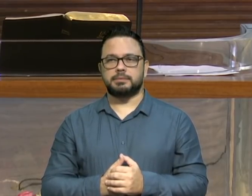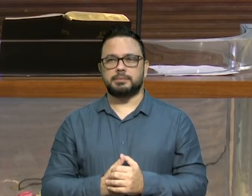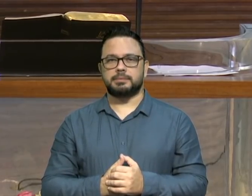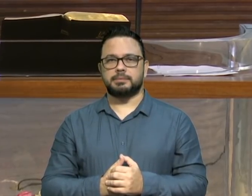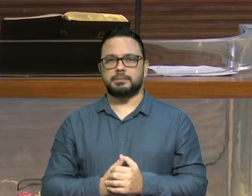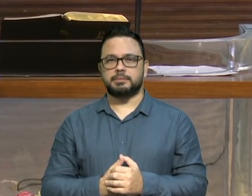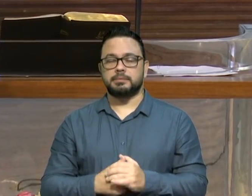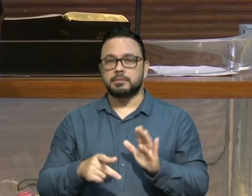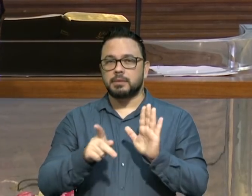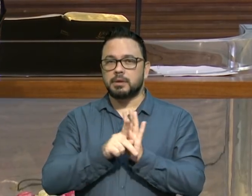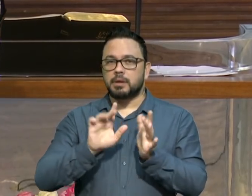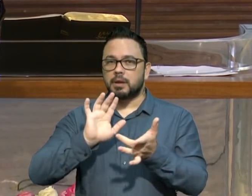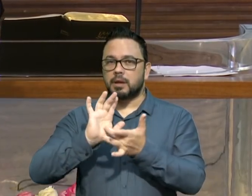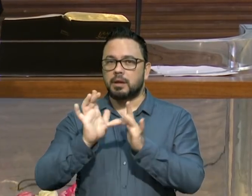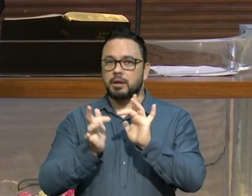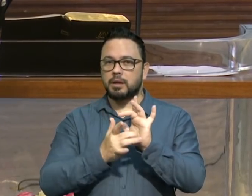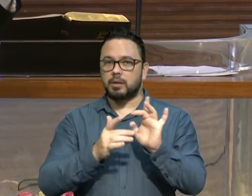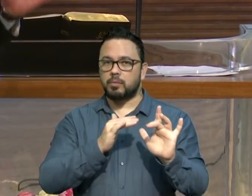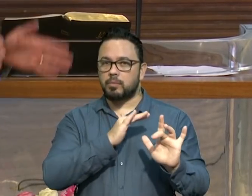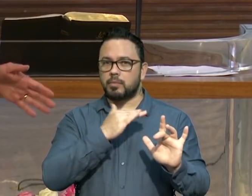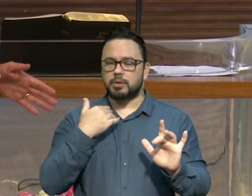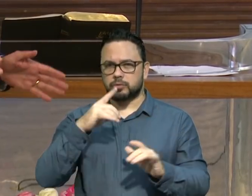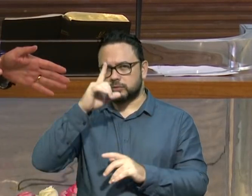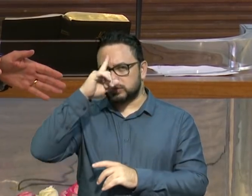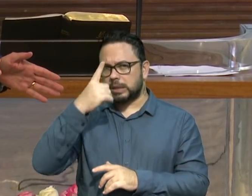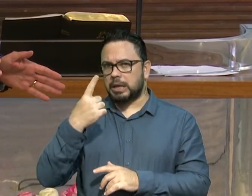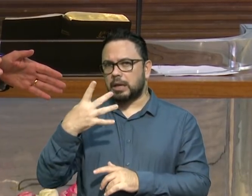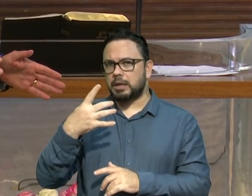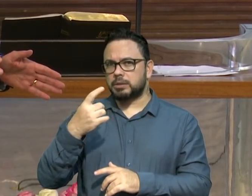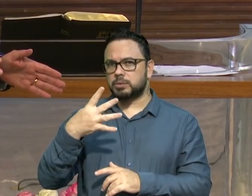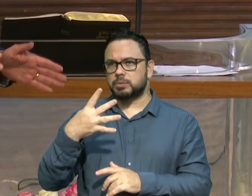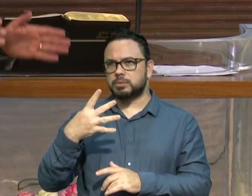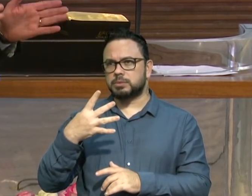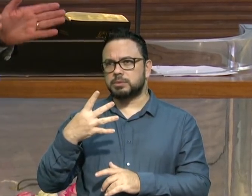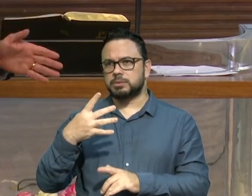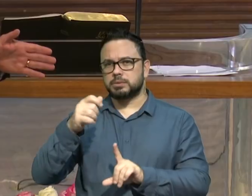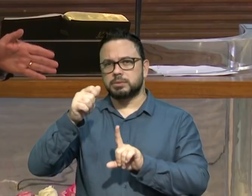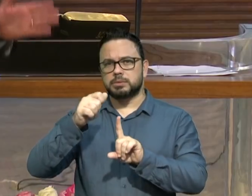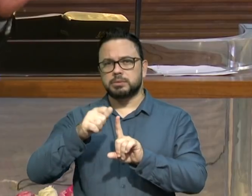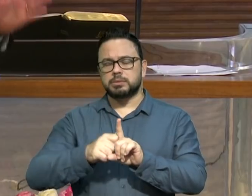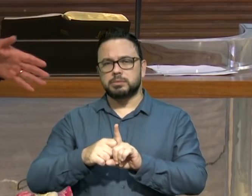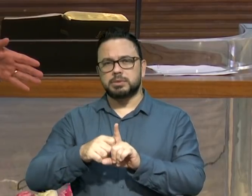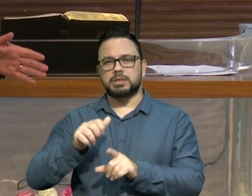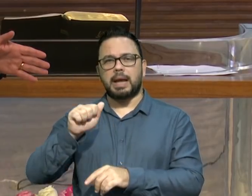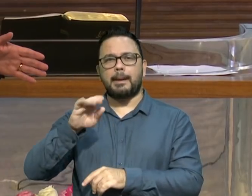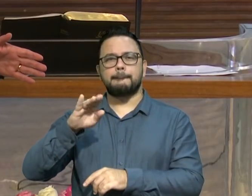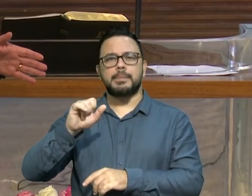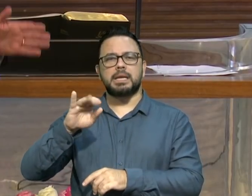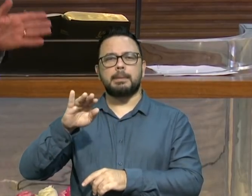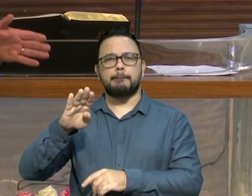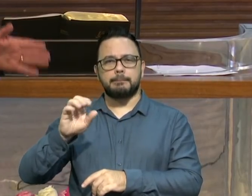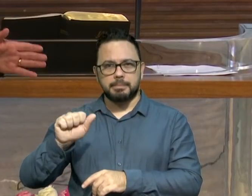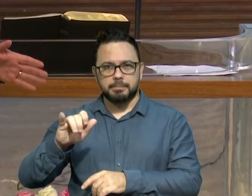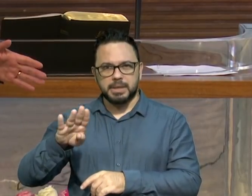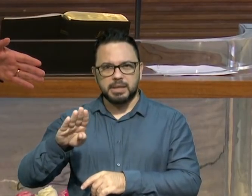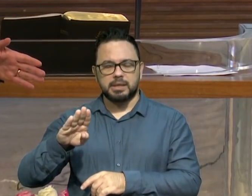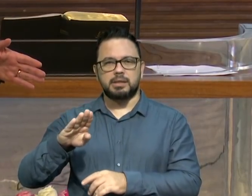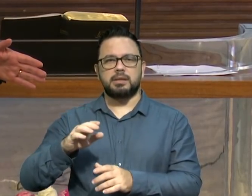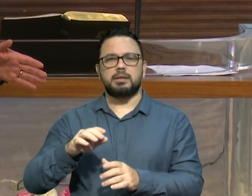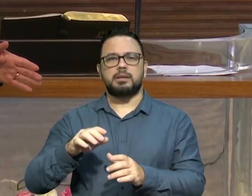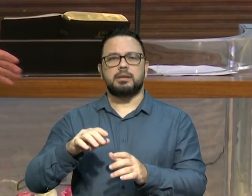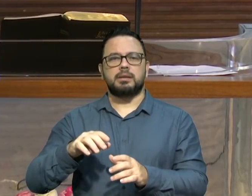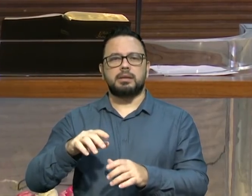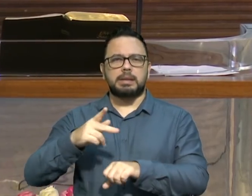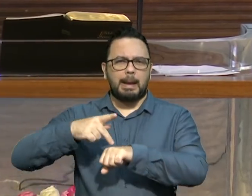a Jesus morreu no dia quatorze E no mês de abibe no dia da Páscoa na sexta-feira